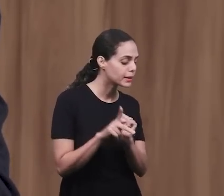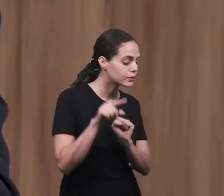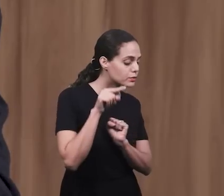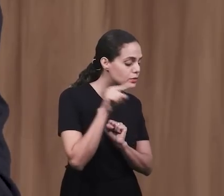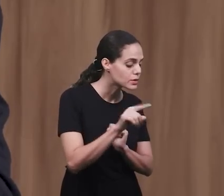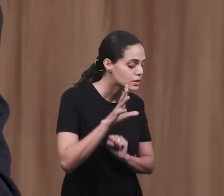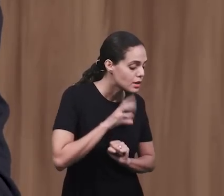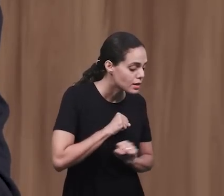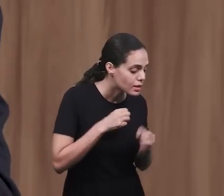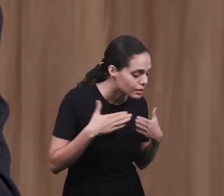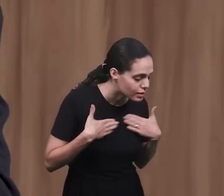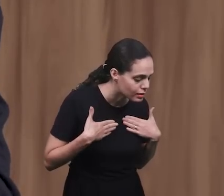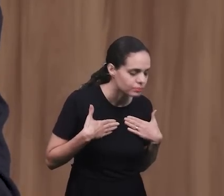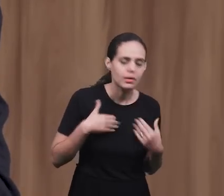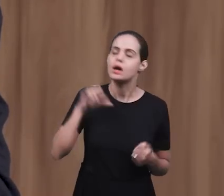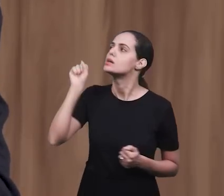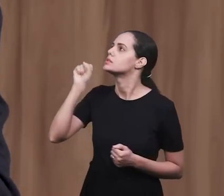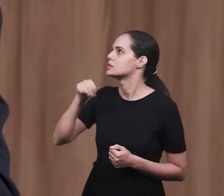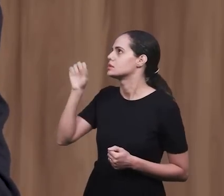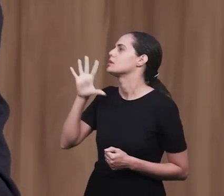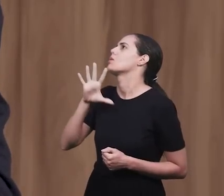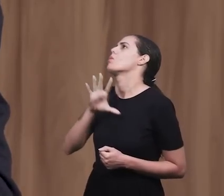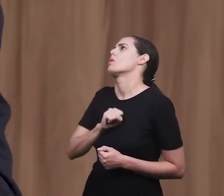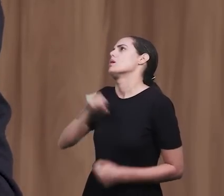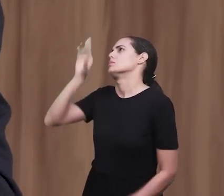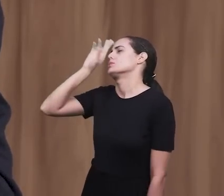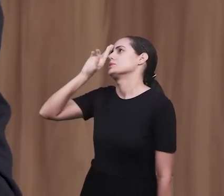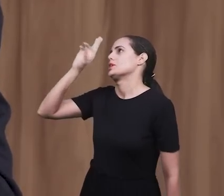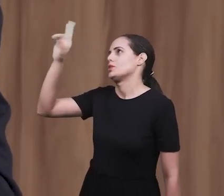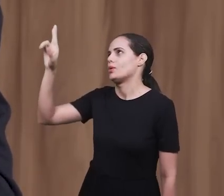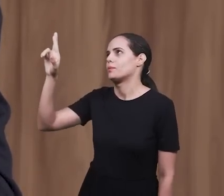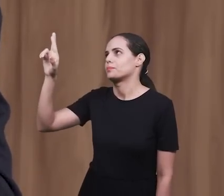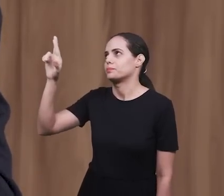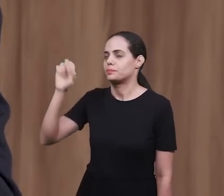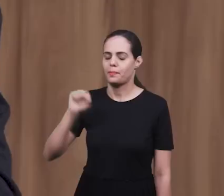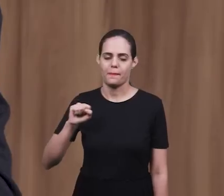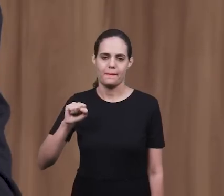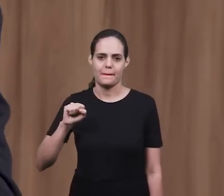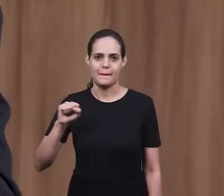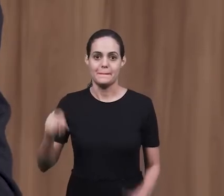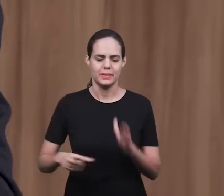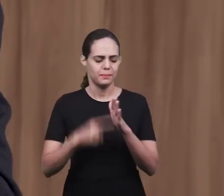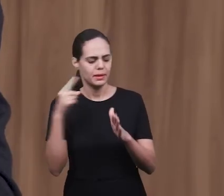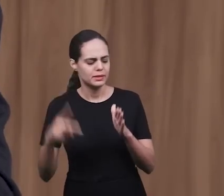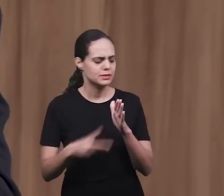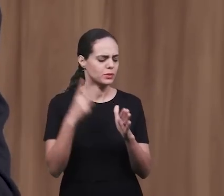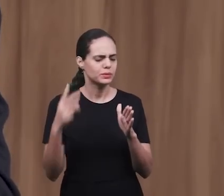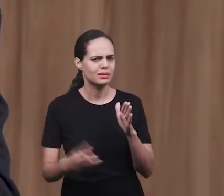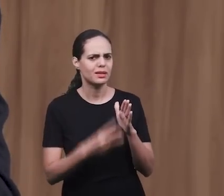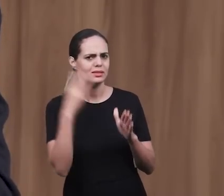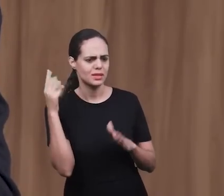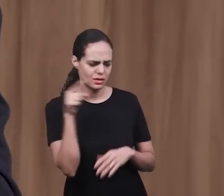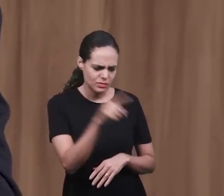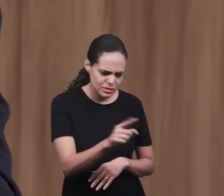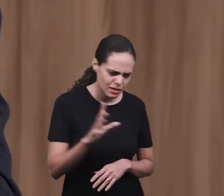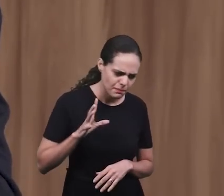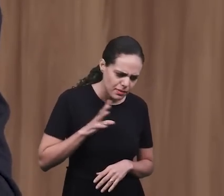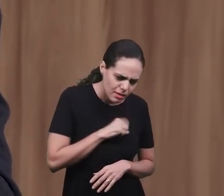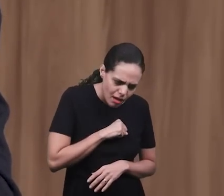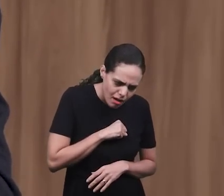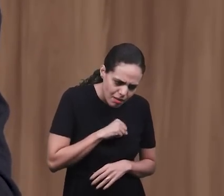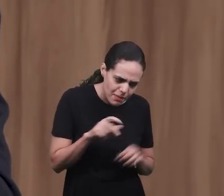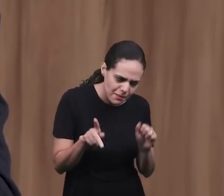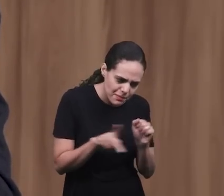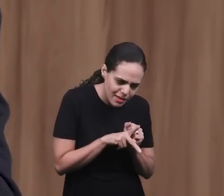seguinte, apacenta minhas ovelhas. Segunda vez, terceira vez. Então isso mostra que realmente o nosso